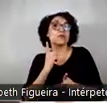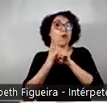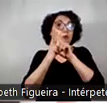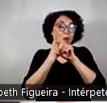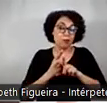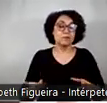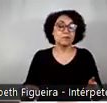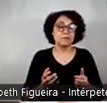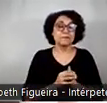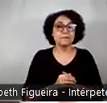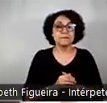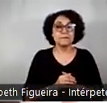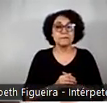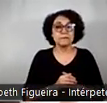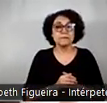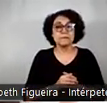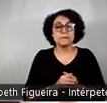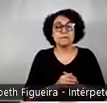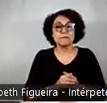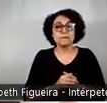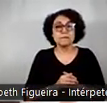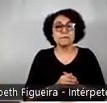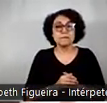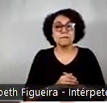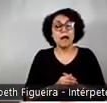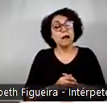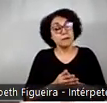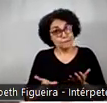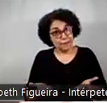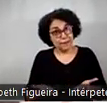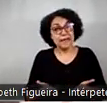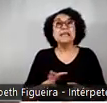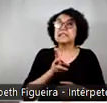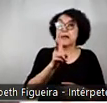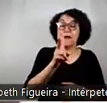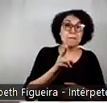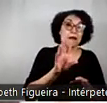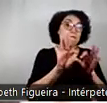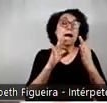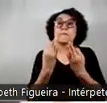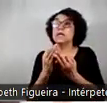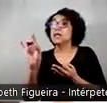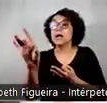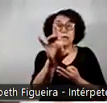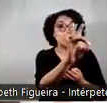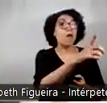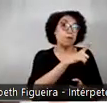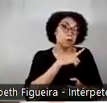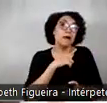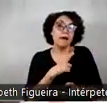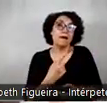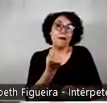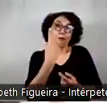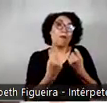depois, geralmente a gente tem uma pessoa da nossa família que foi migrante, que é migrante. Se você